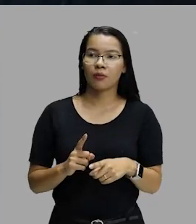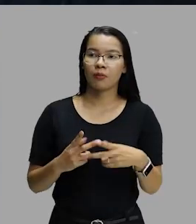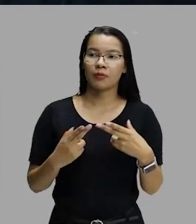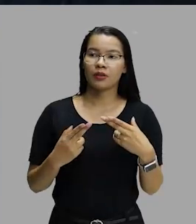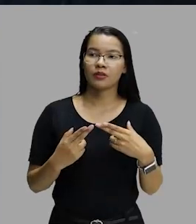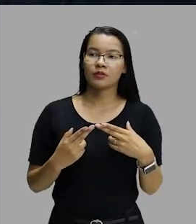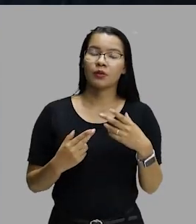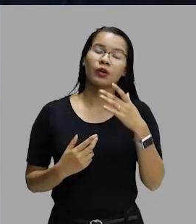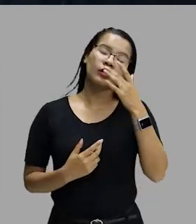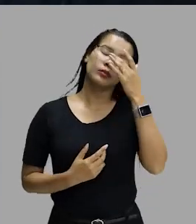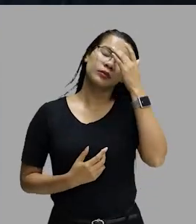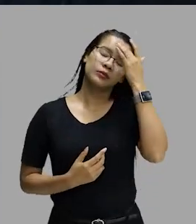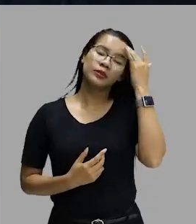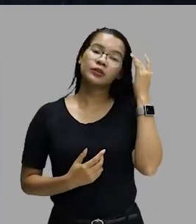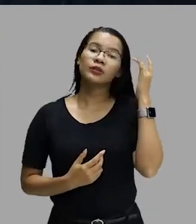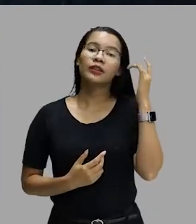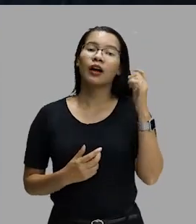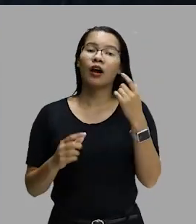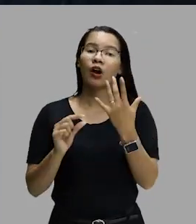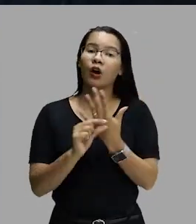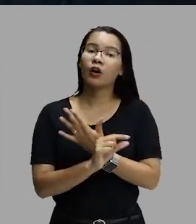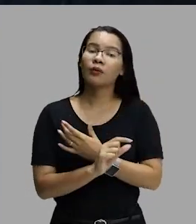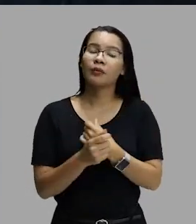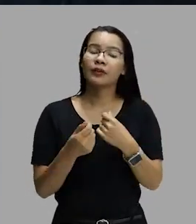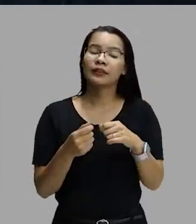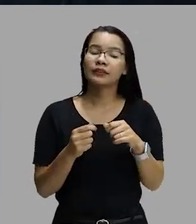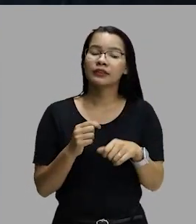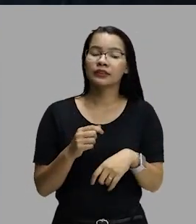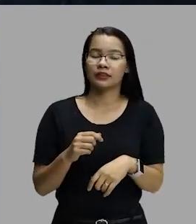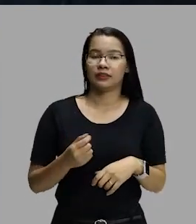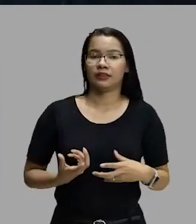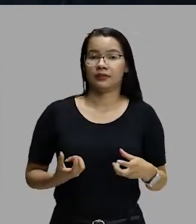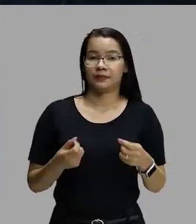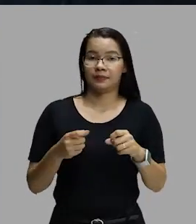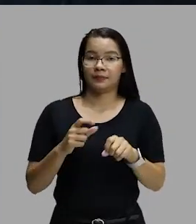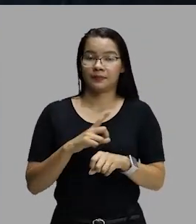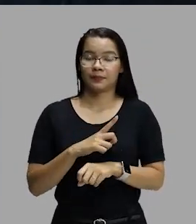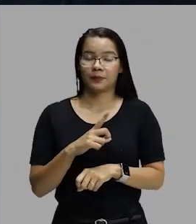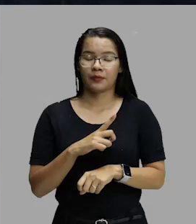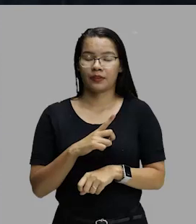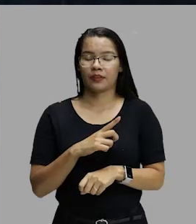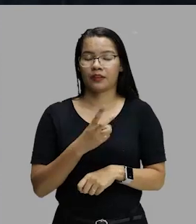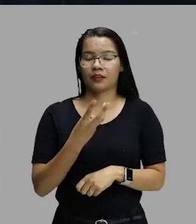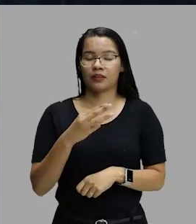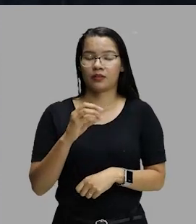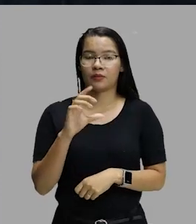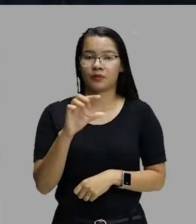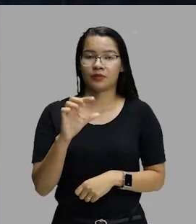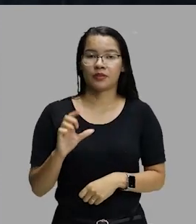autores defendam que tem que ter pelo menos 30% da obra. Mas aí o professor pode trabalhar essa